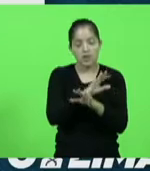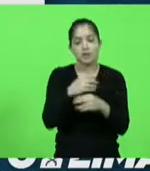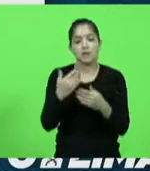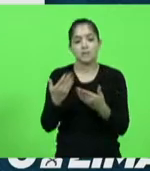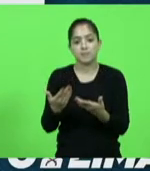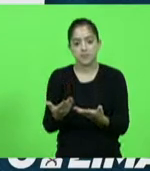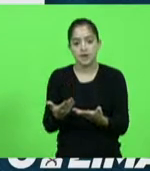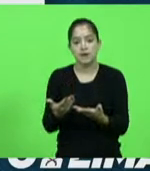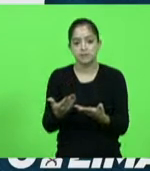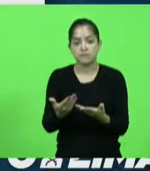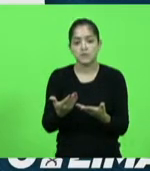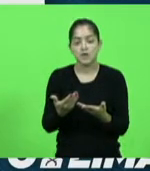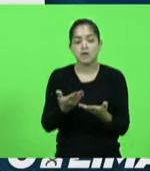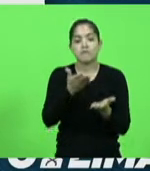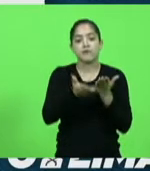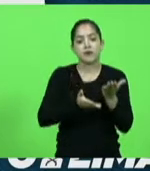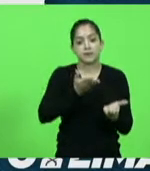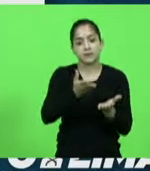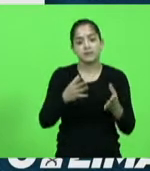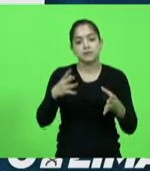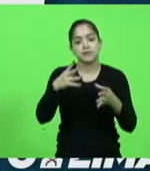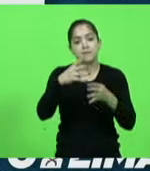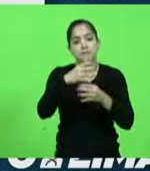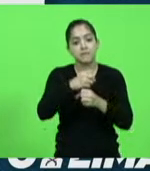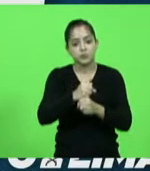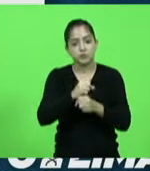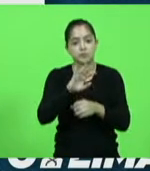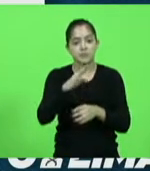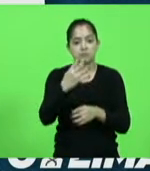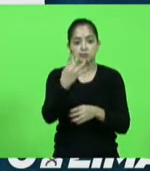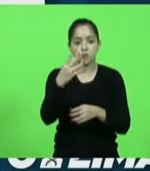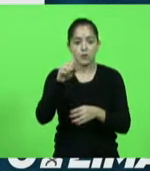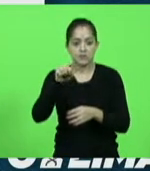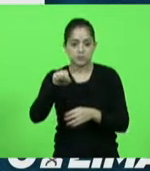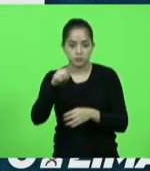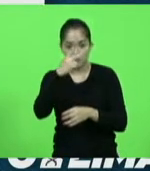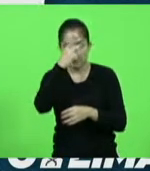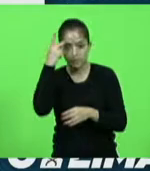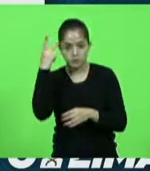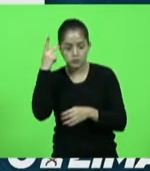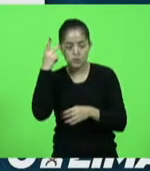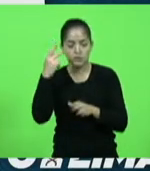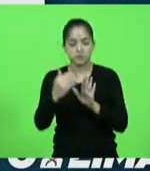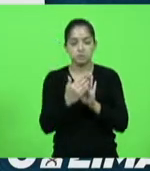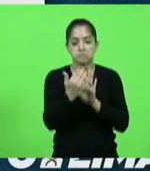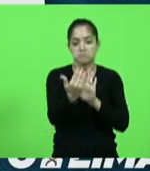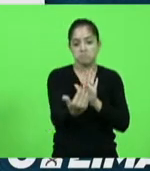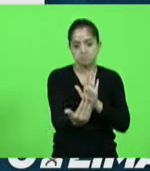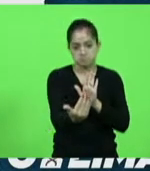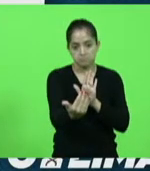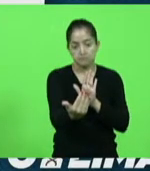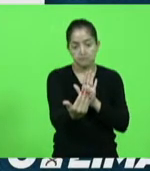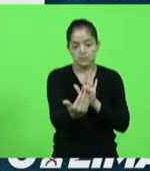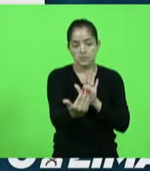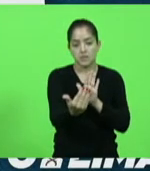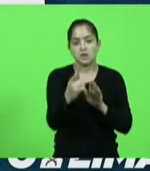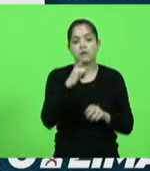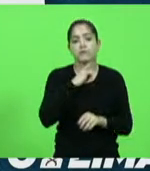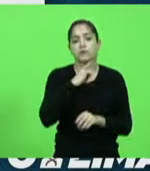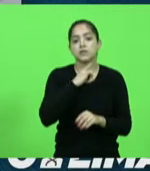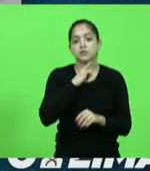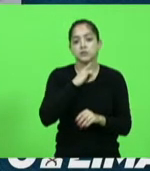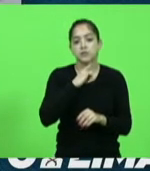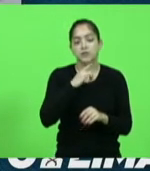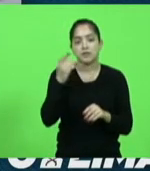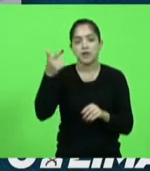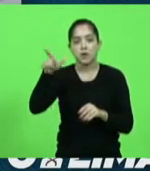ela vai chegar a atender 4.500 pessoas ali dentro. Ali. Bem na frente do moinho, acho que na próxima imagem a